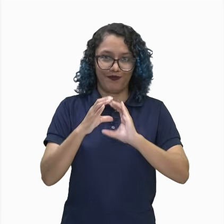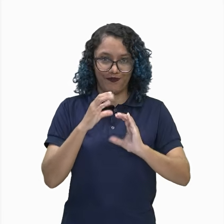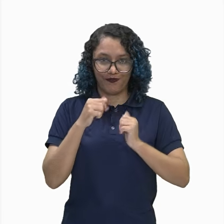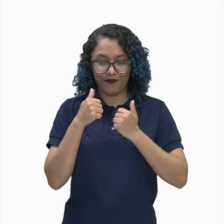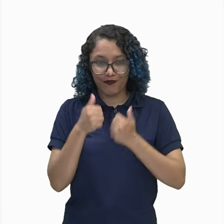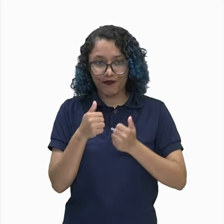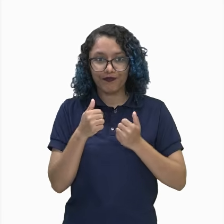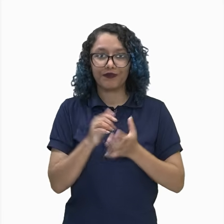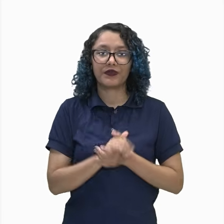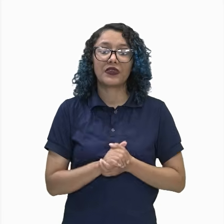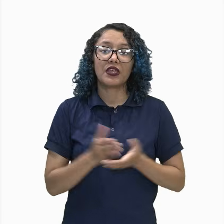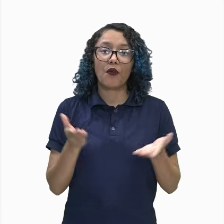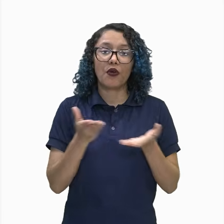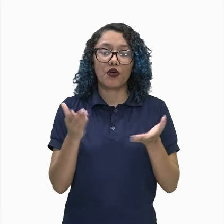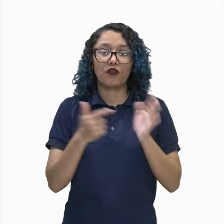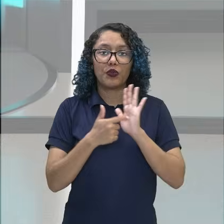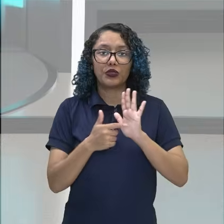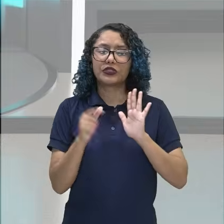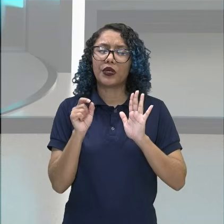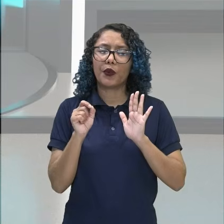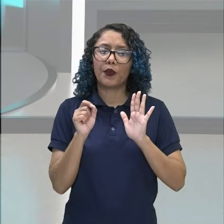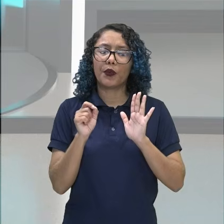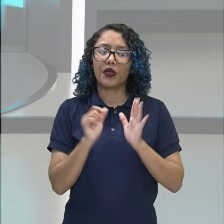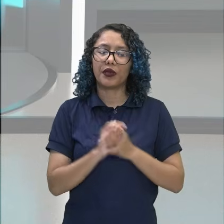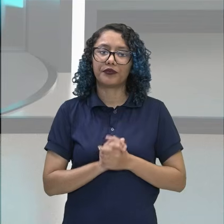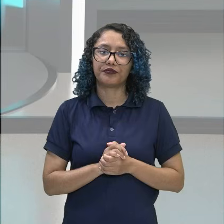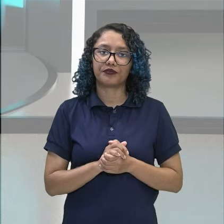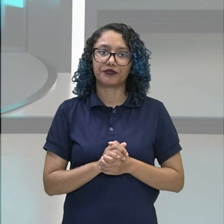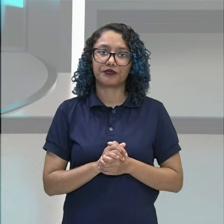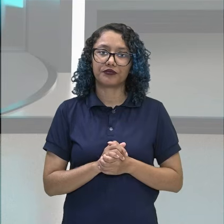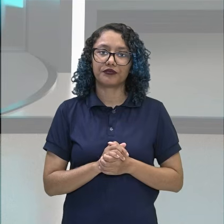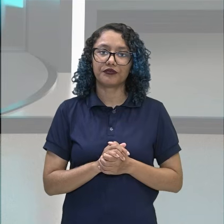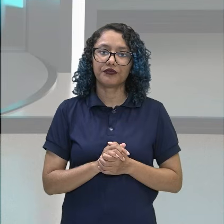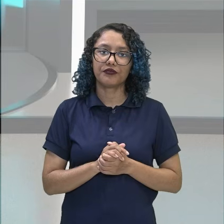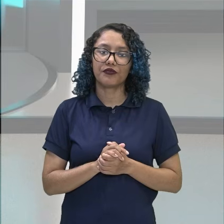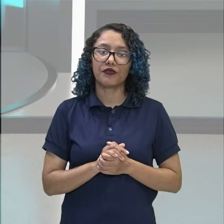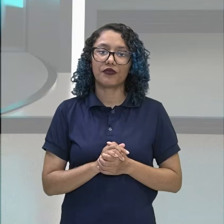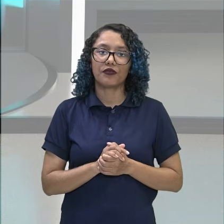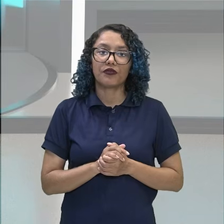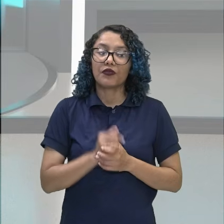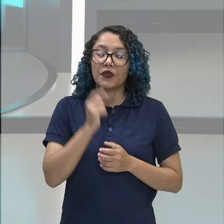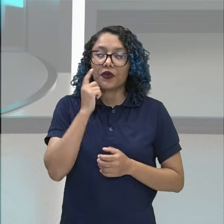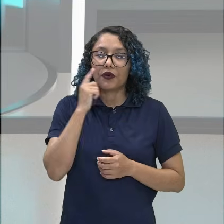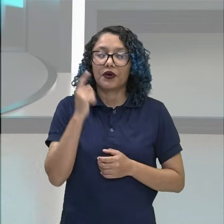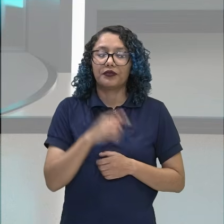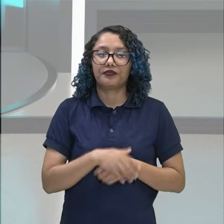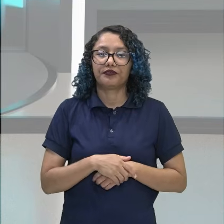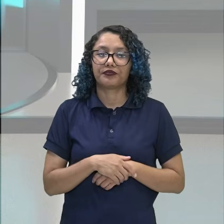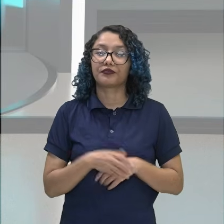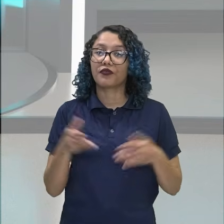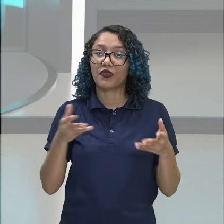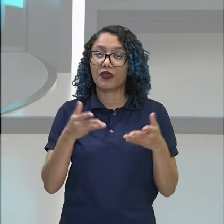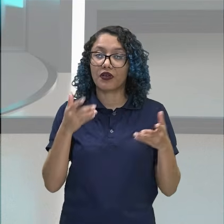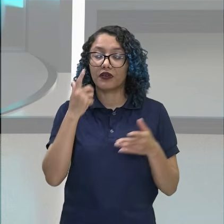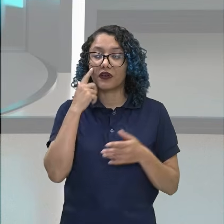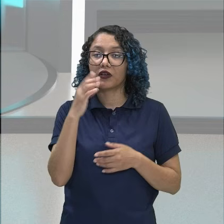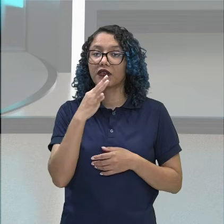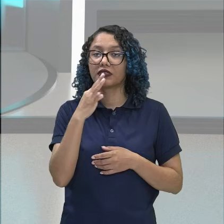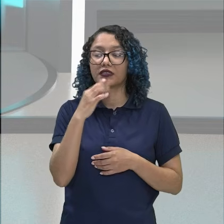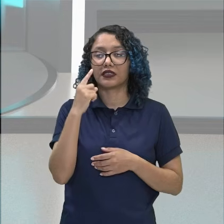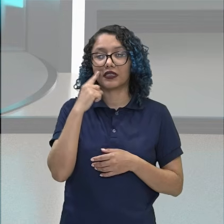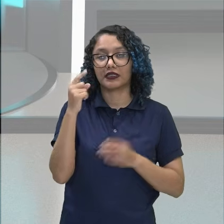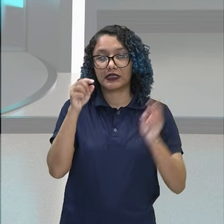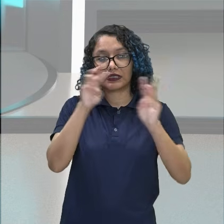aqui para vocês, neste momento, vou convidá-los a visitar comigo esta tela, esta página que